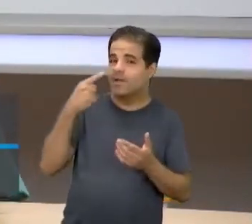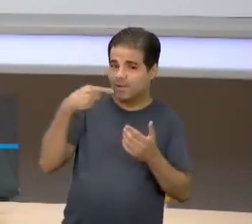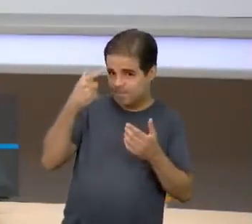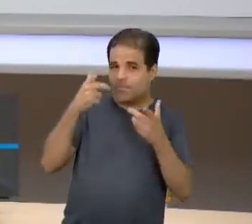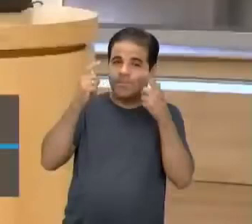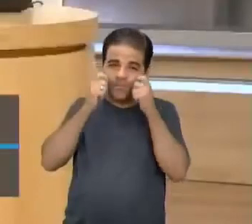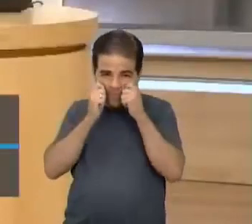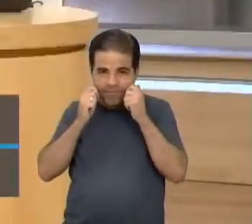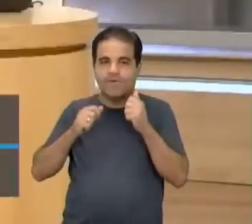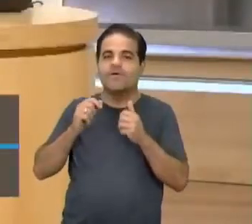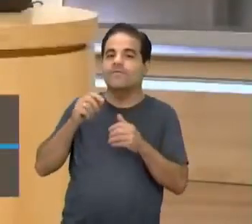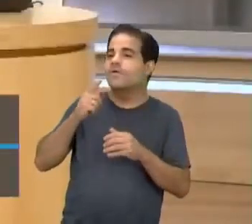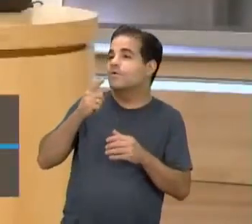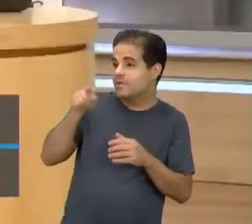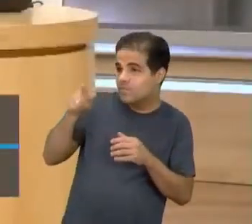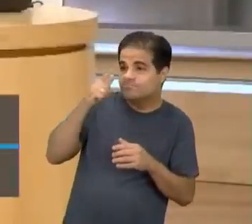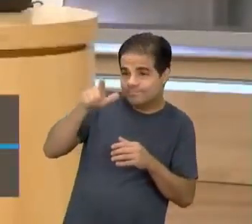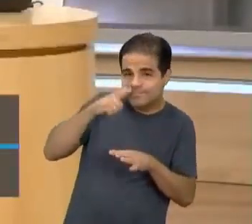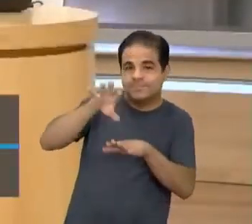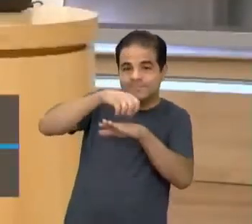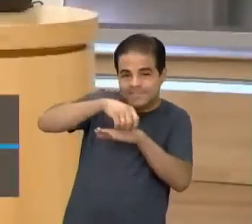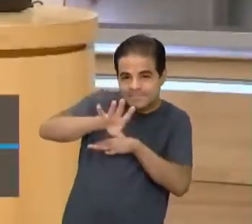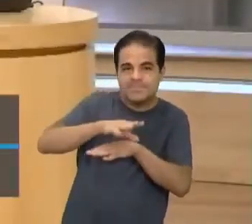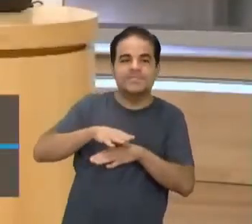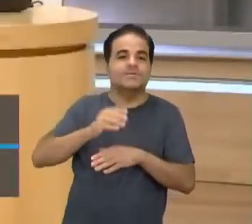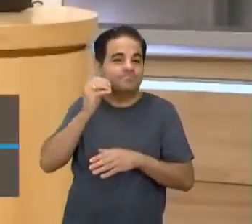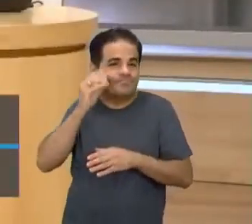consigo transmitir o conhecimento, gostei disso.